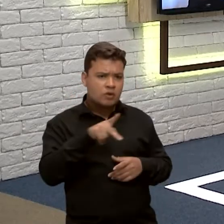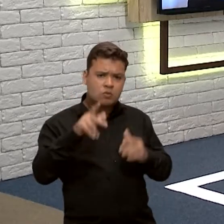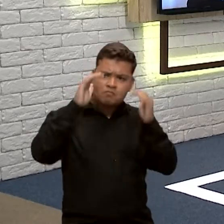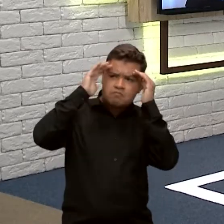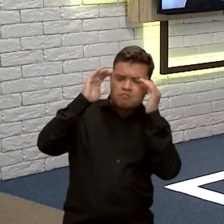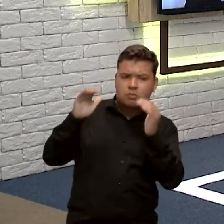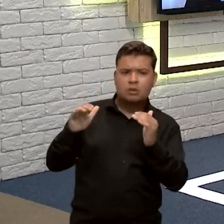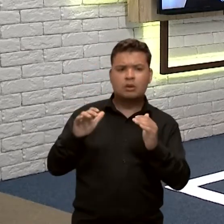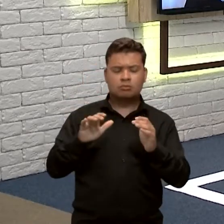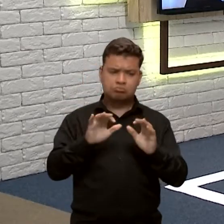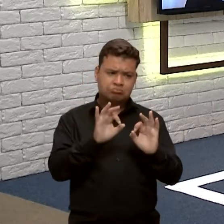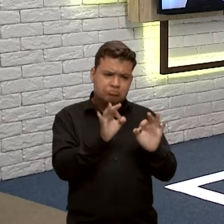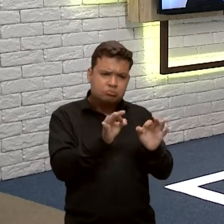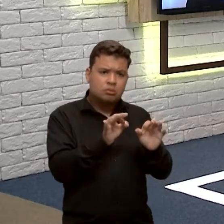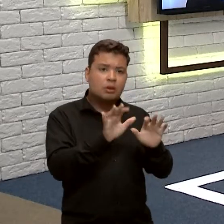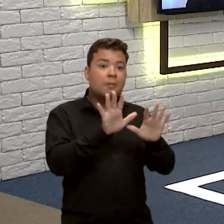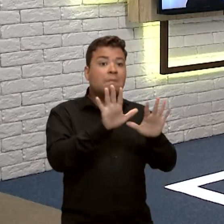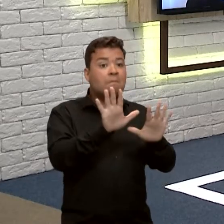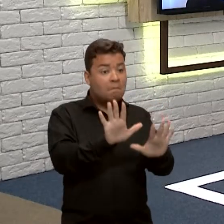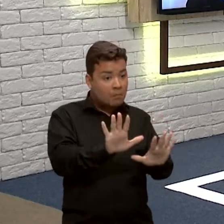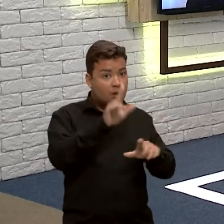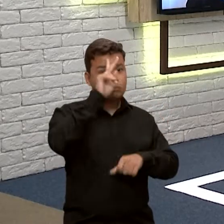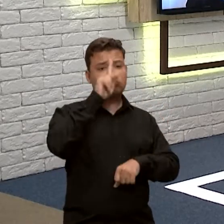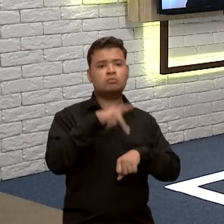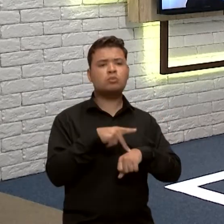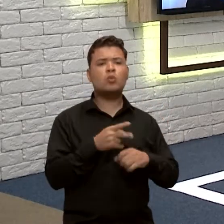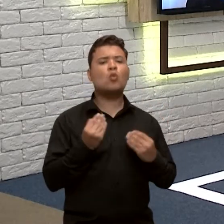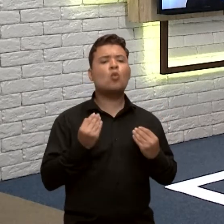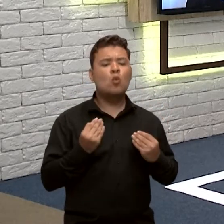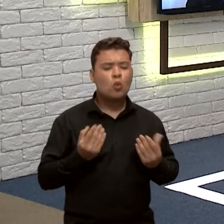de uma autonomia, Bárbara? Adriana.